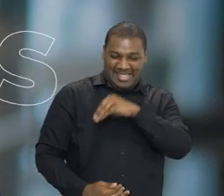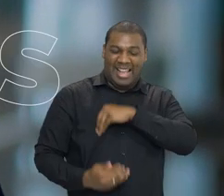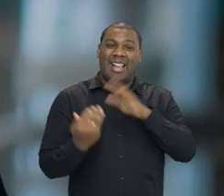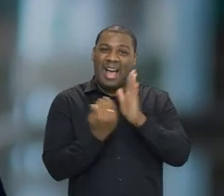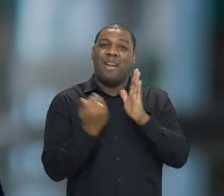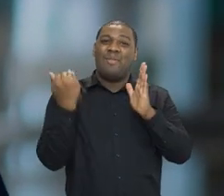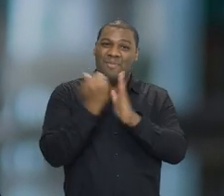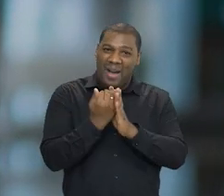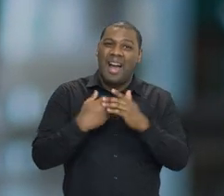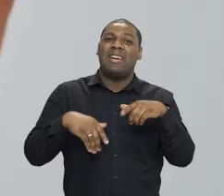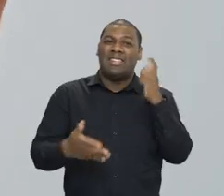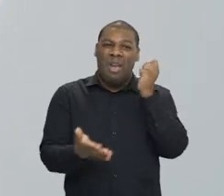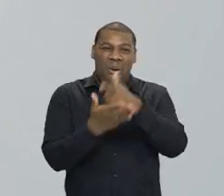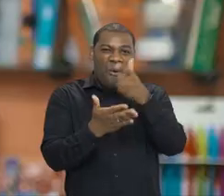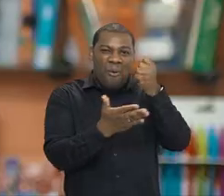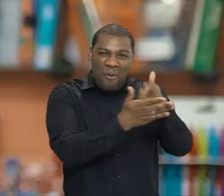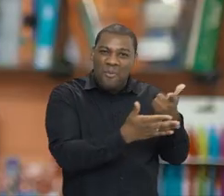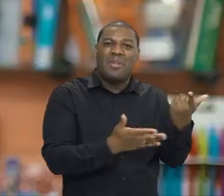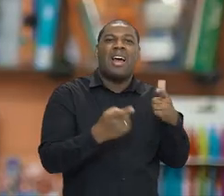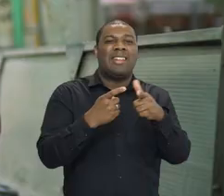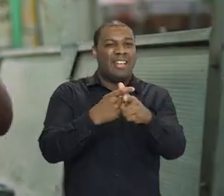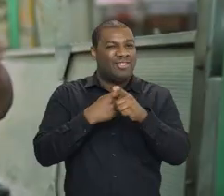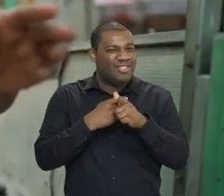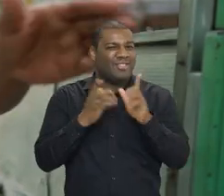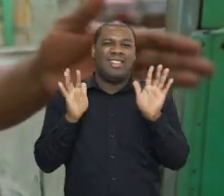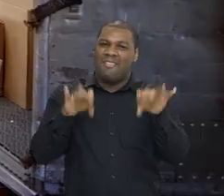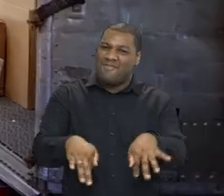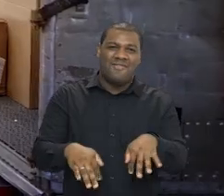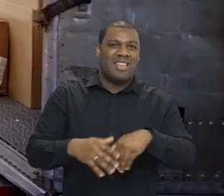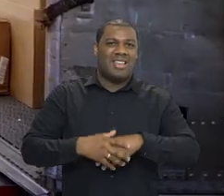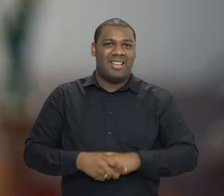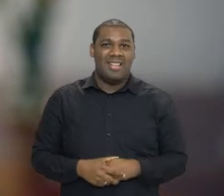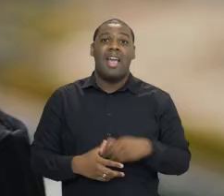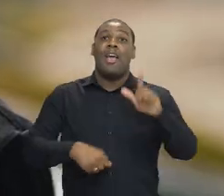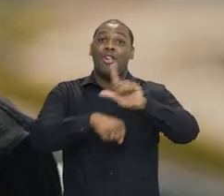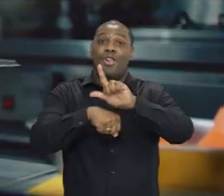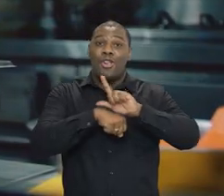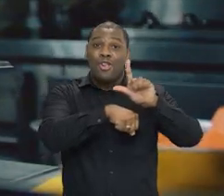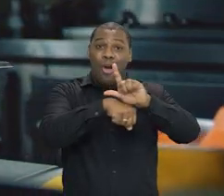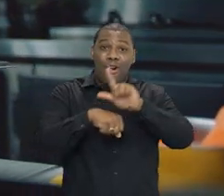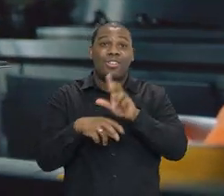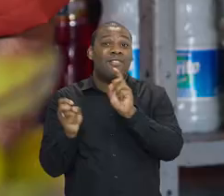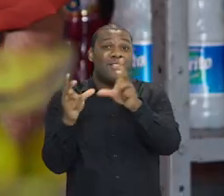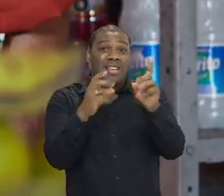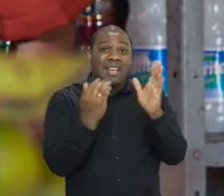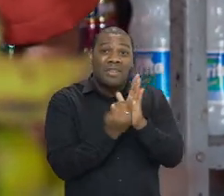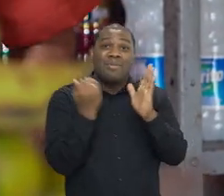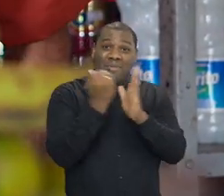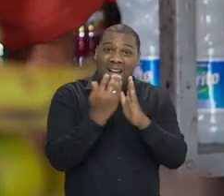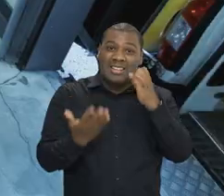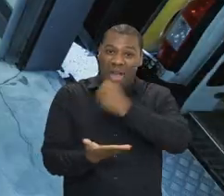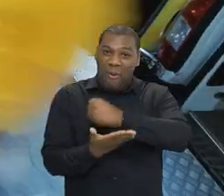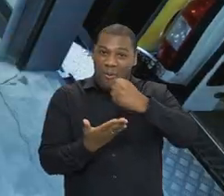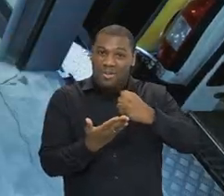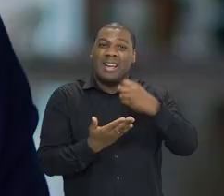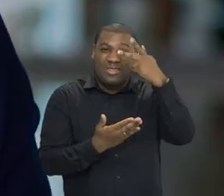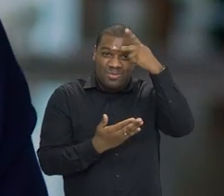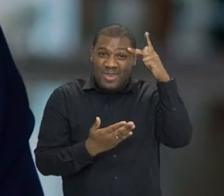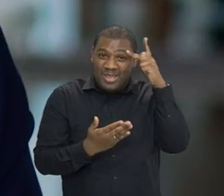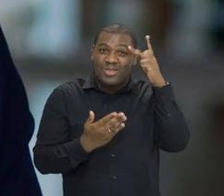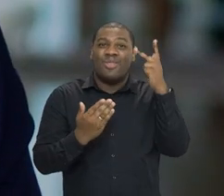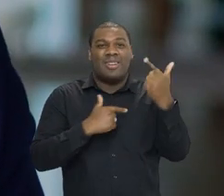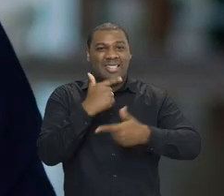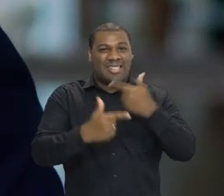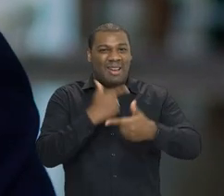menos dívidas, mais poder de compra. Comércio e indústria vendendo mais e contratando mais e mais trabalhadores.